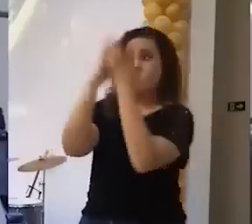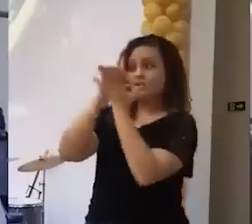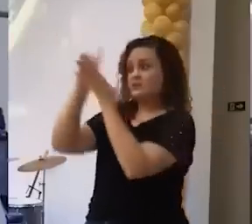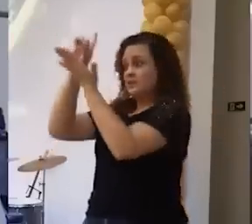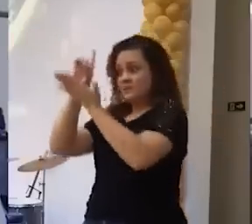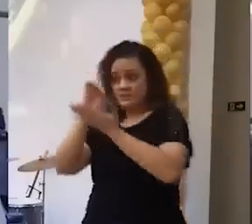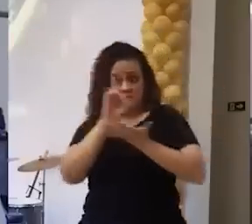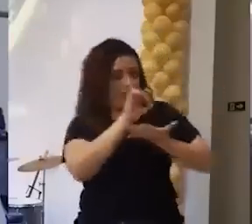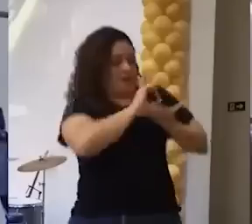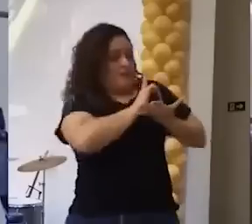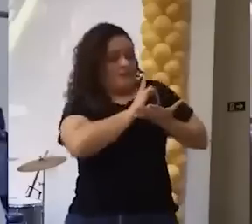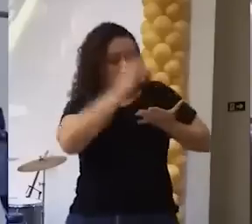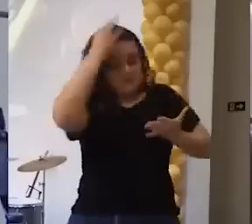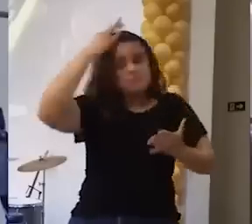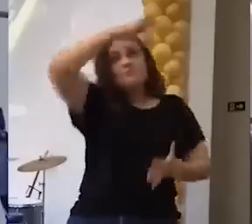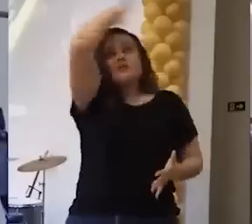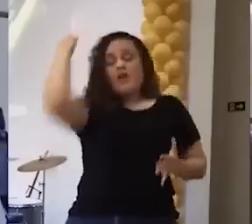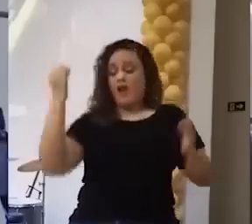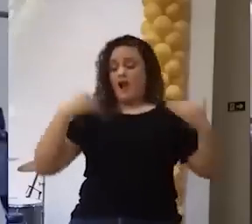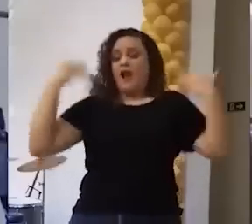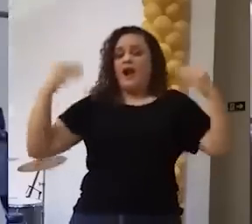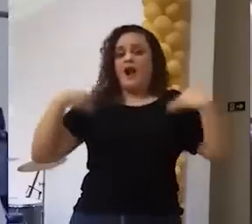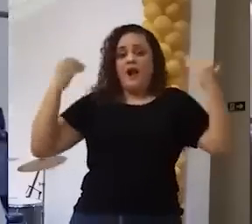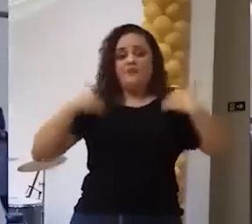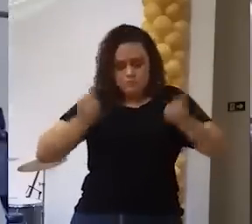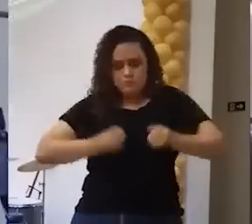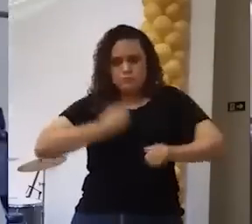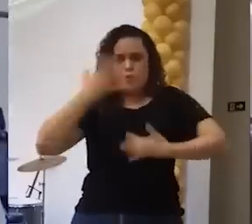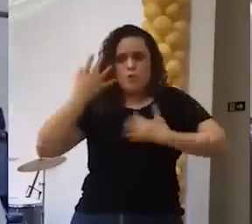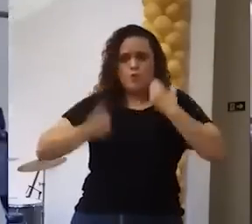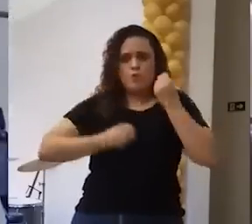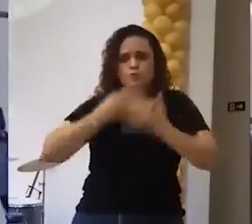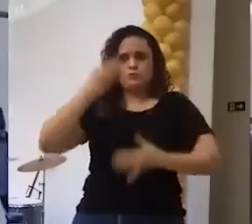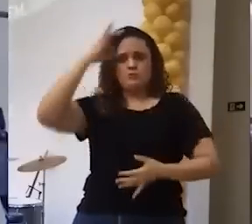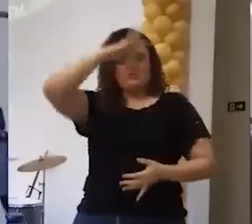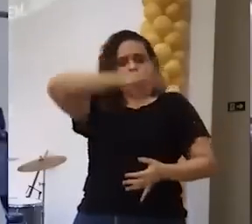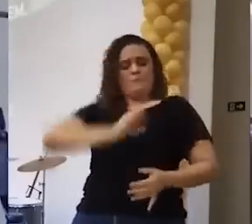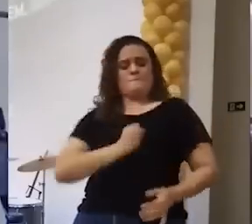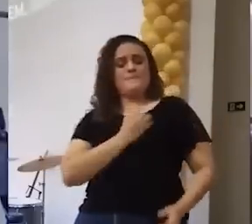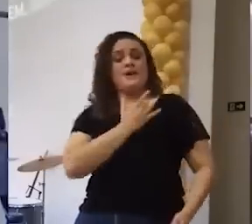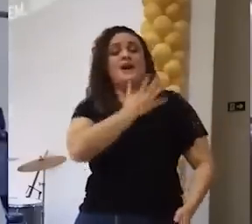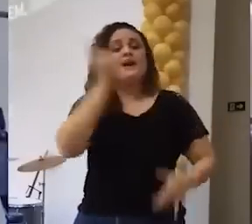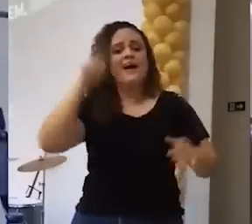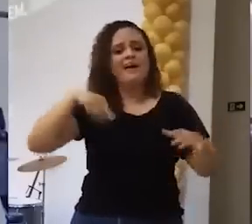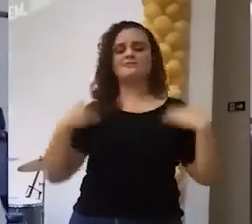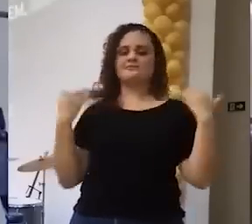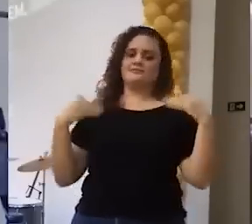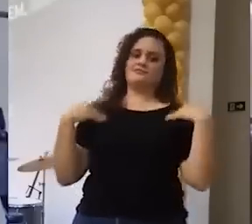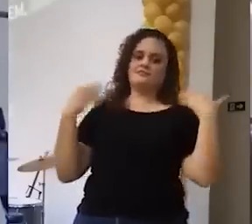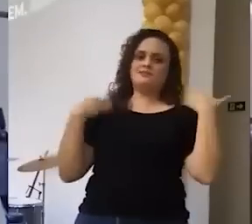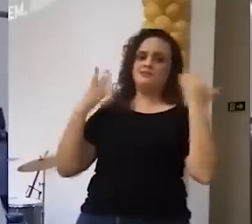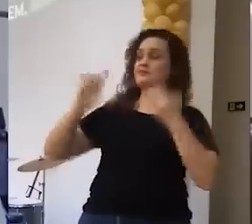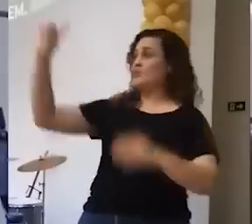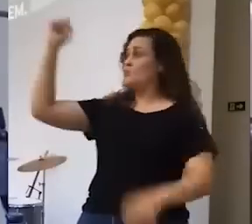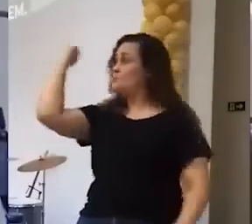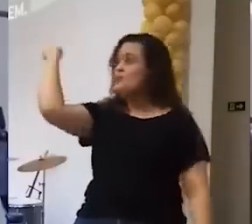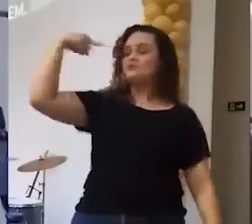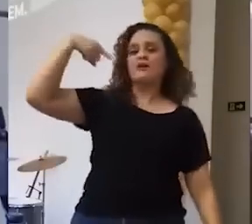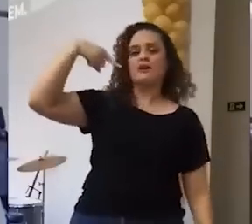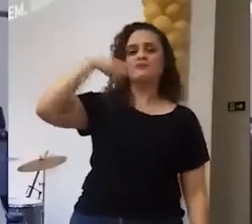Santo. O fruto do Espírito é a alegria. E a ordem de Deus é: alegrai-vos.